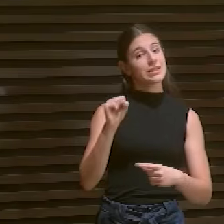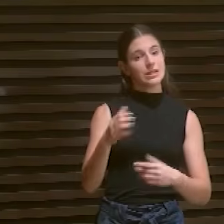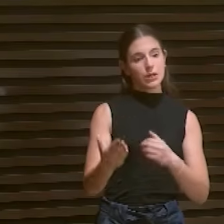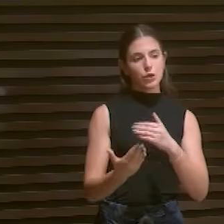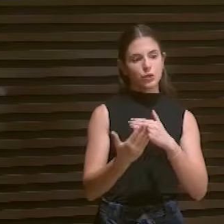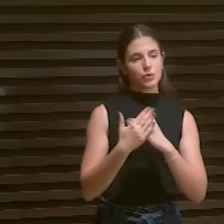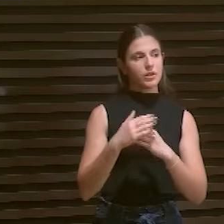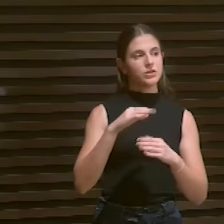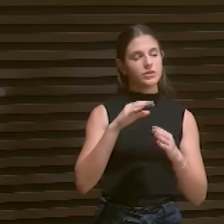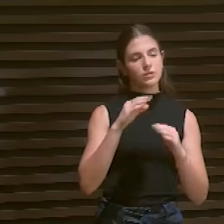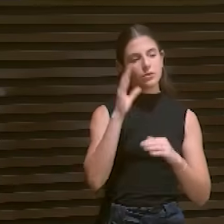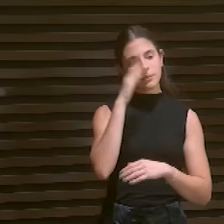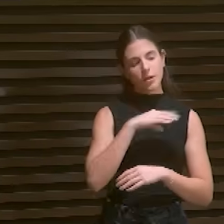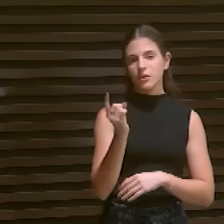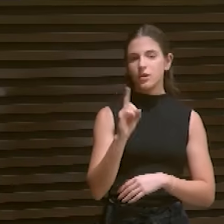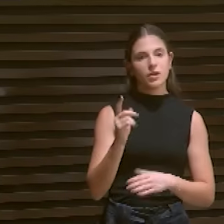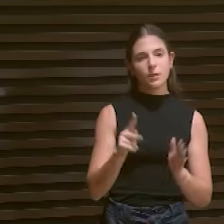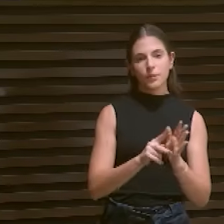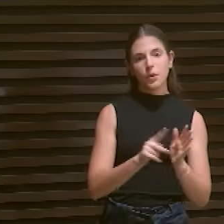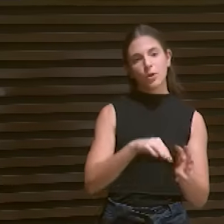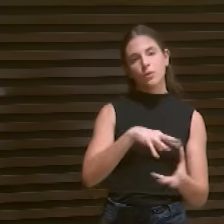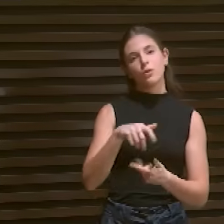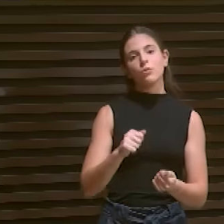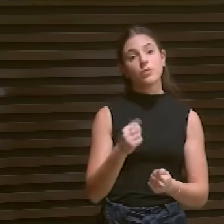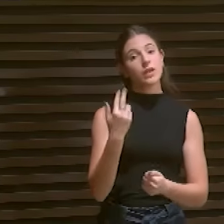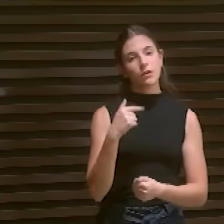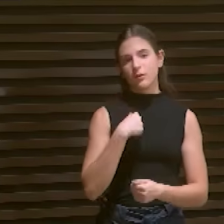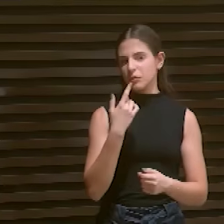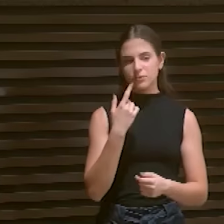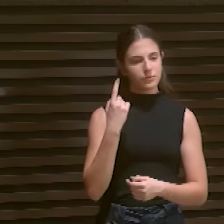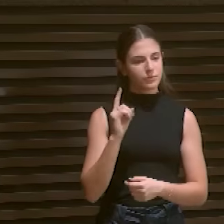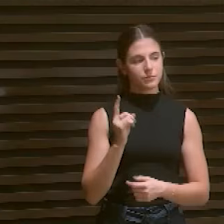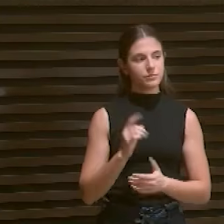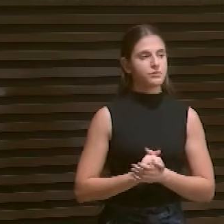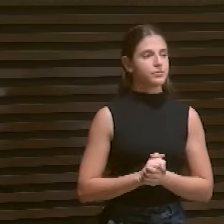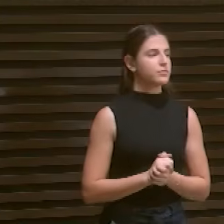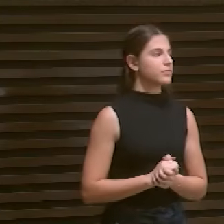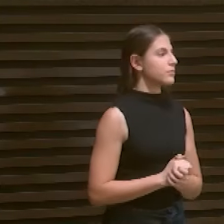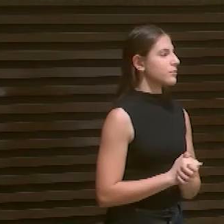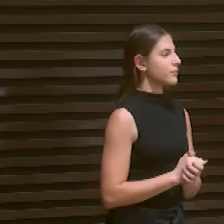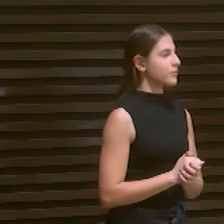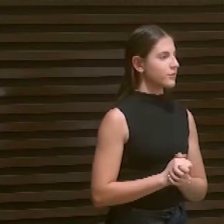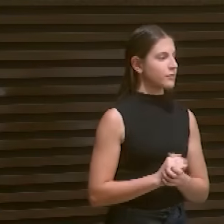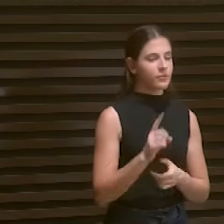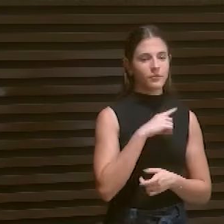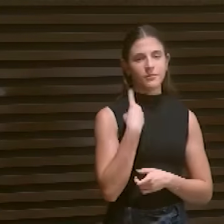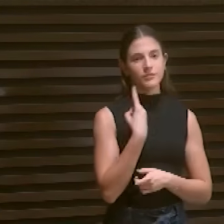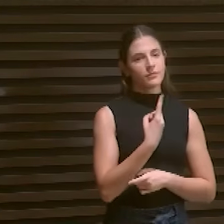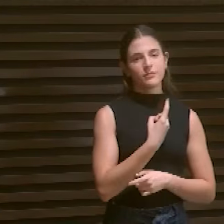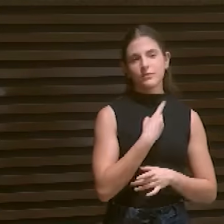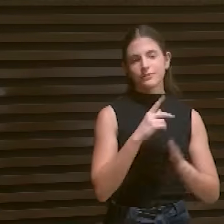mal. Eles não são do mundo, como também eu não sou. Amados, nós não somos